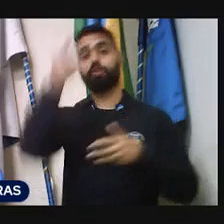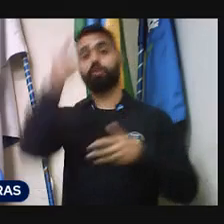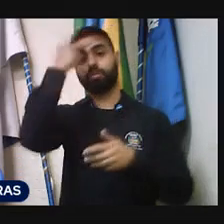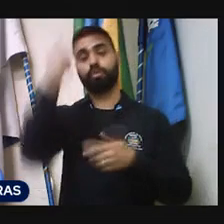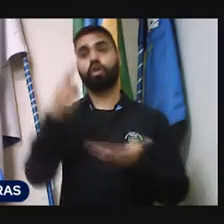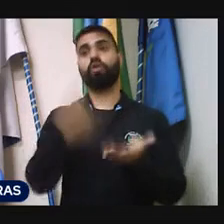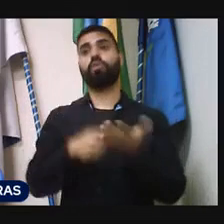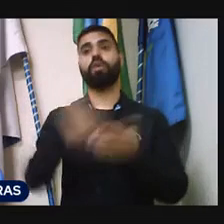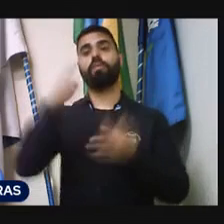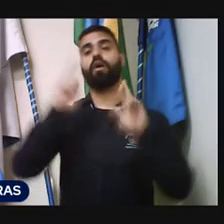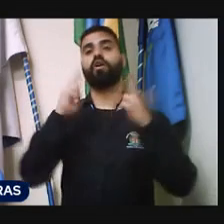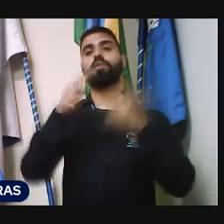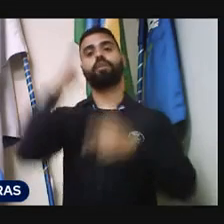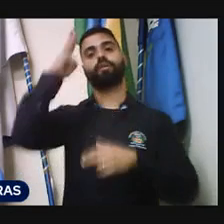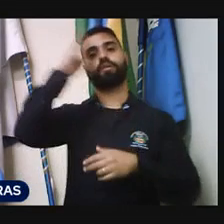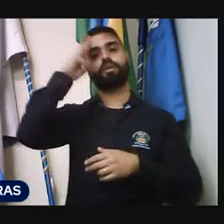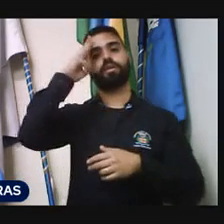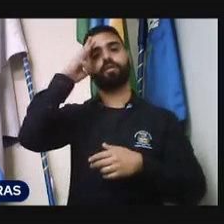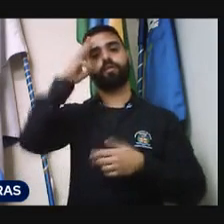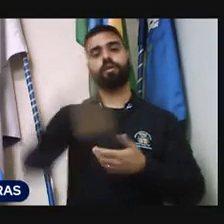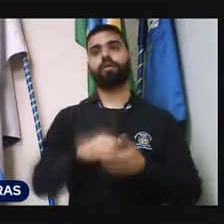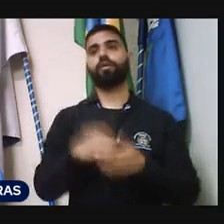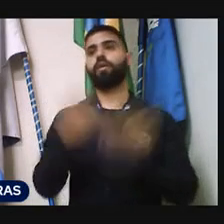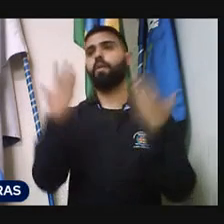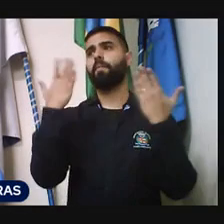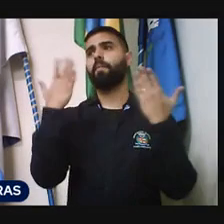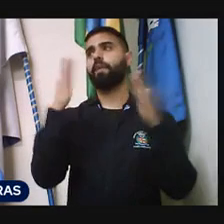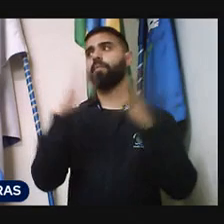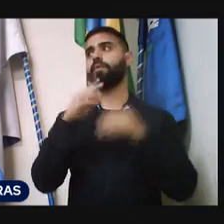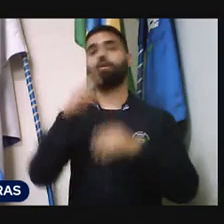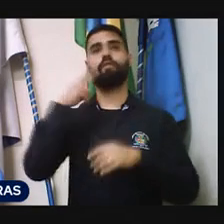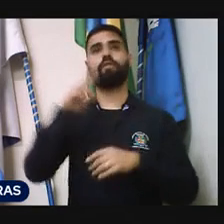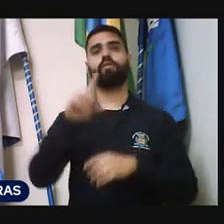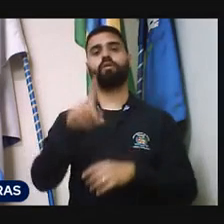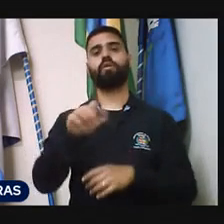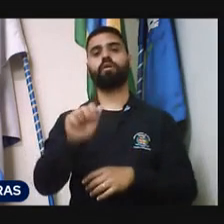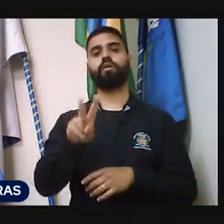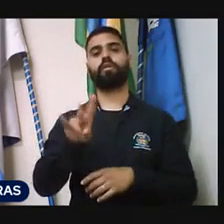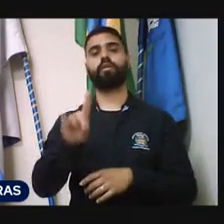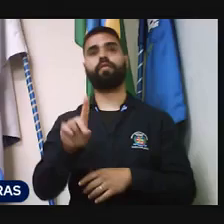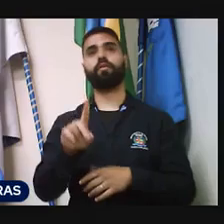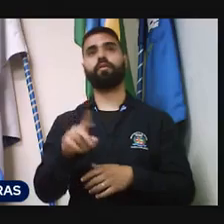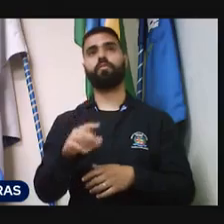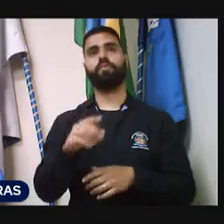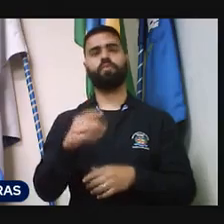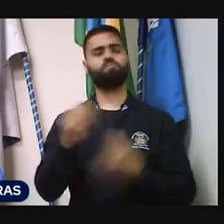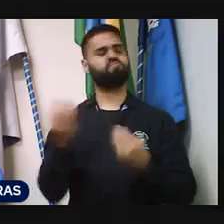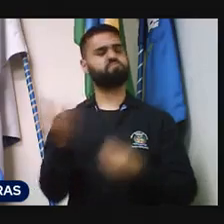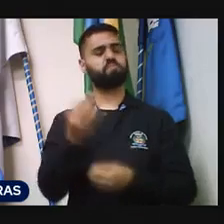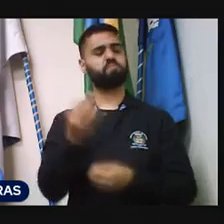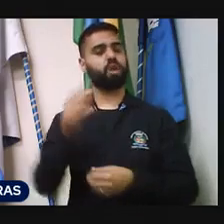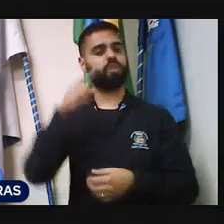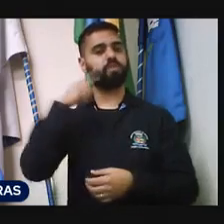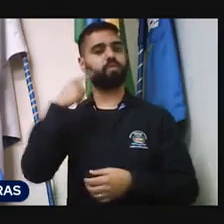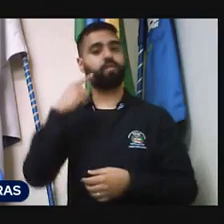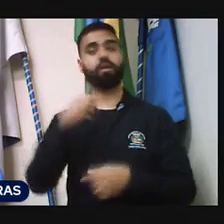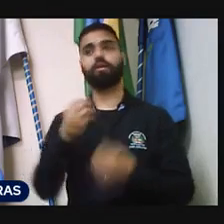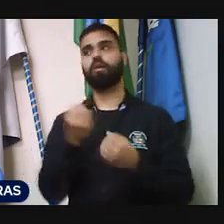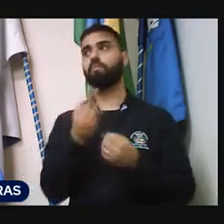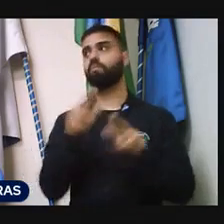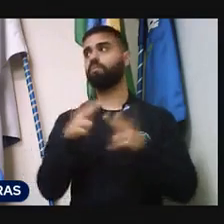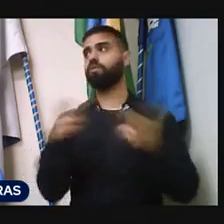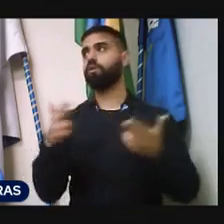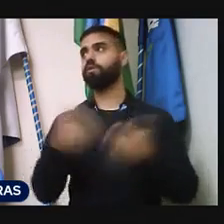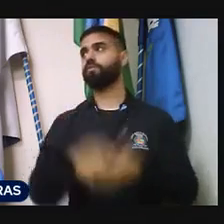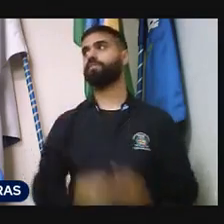todos fica marcado uma reunião para terça-feira e parabéns ao Vereador David pelo brilhante advogado que és e boa